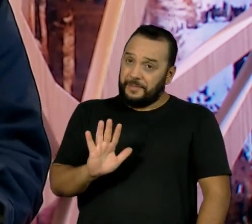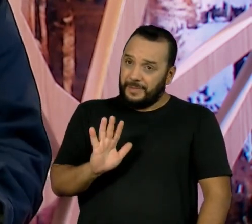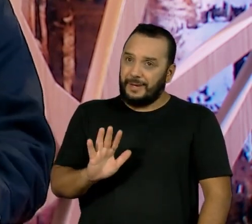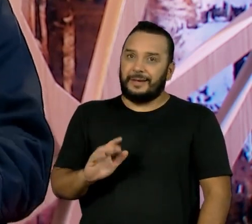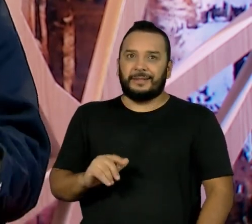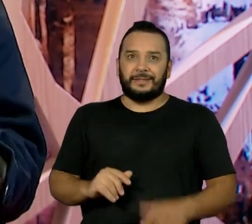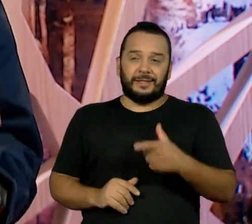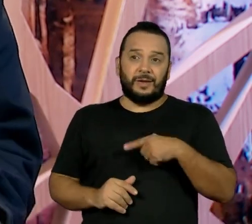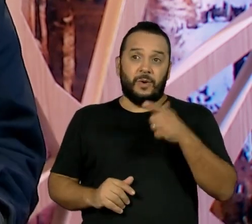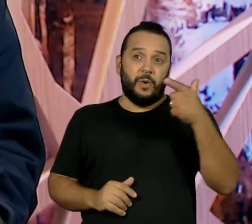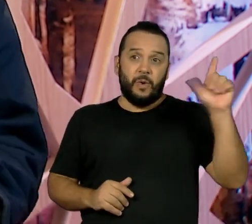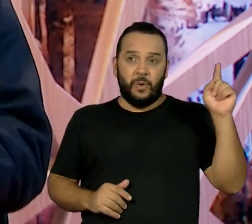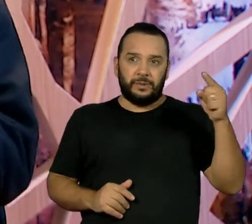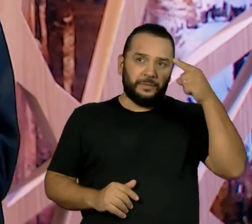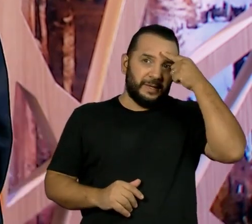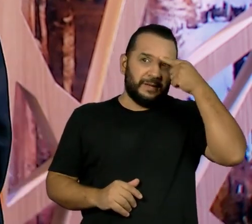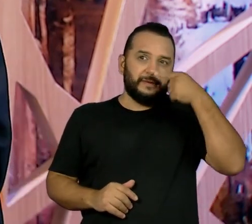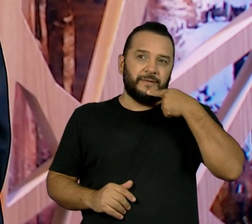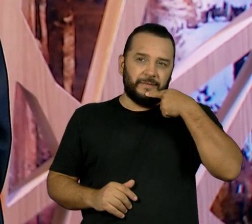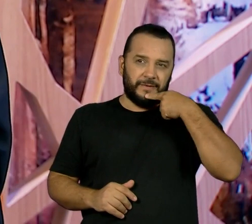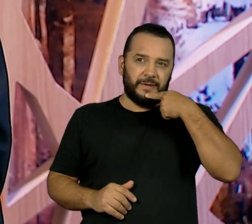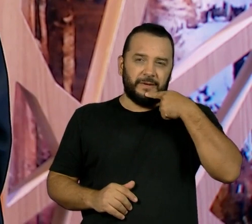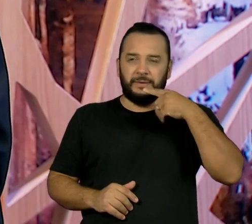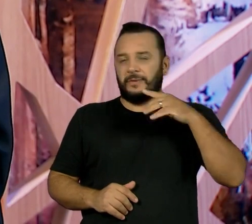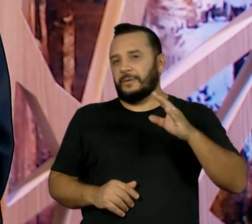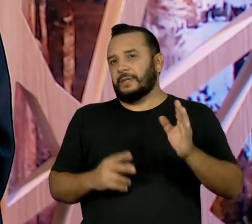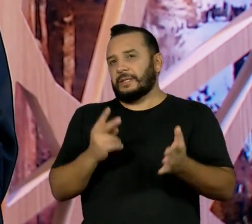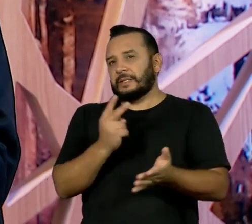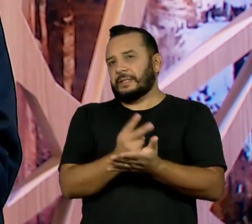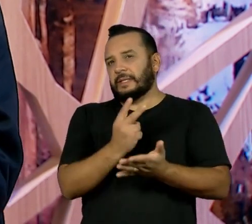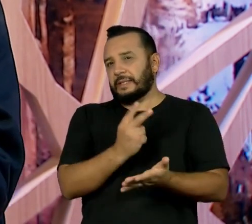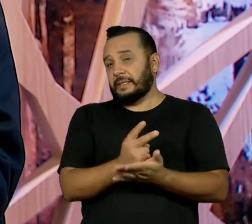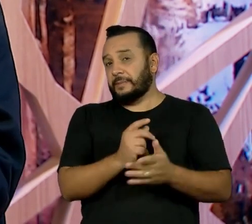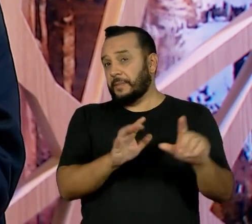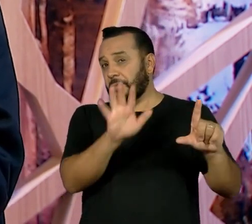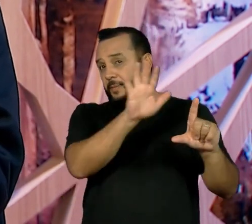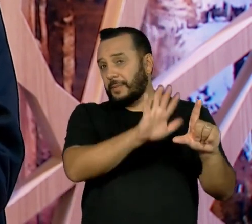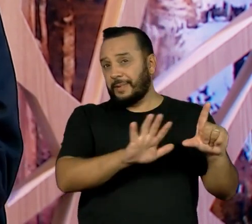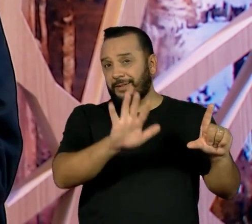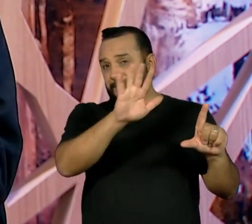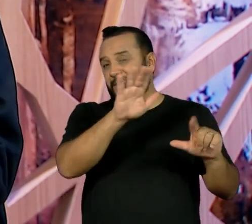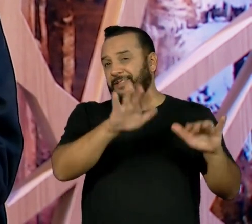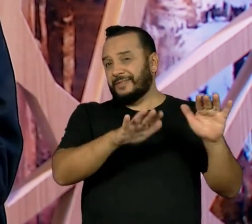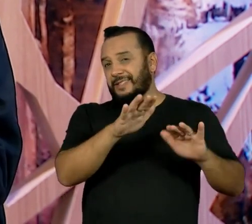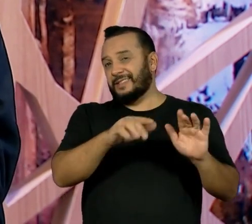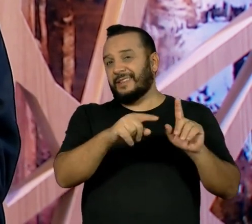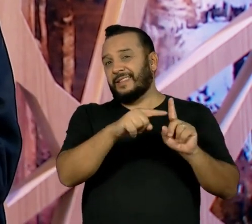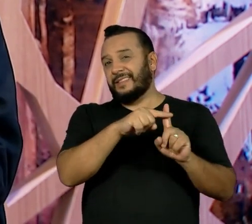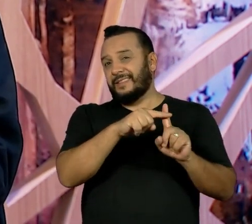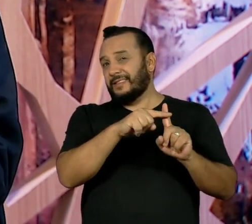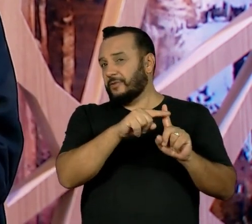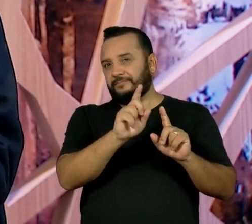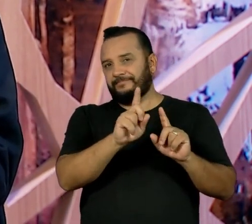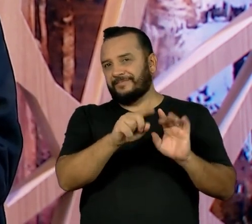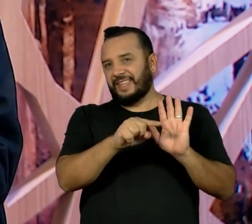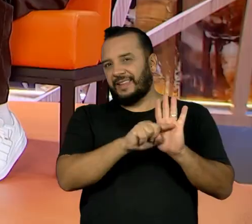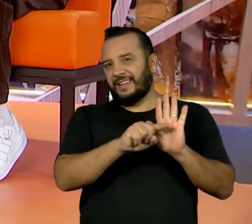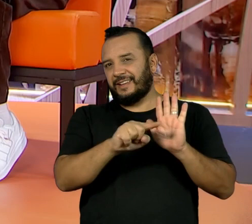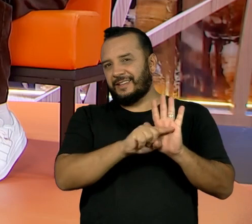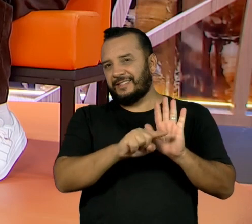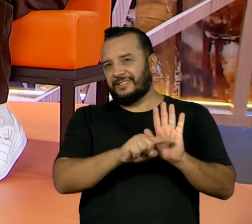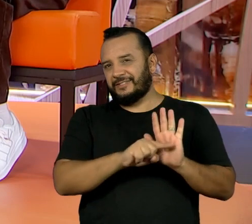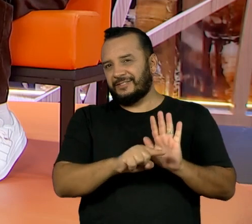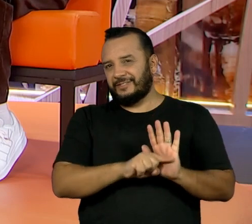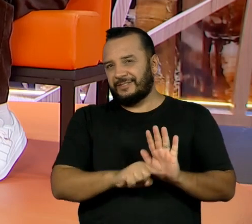outros perfis, os outros portais, eles sempre vêm com uma carga um pouco negativa, sabe? É sempre uma notícia que incita